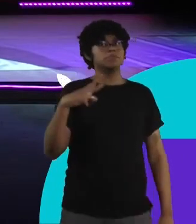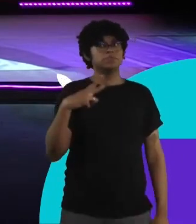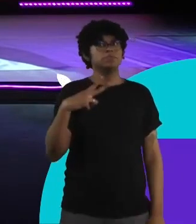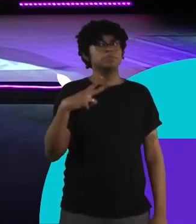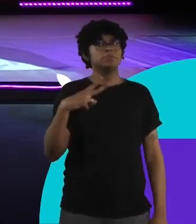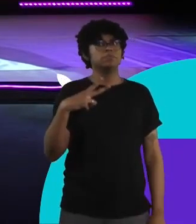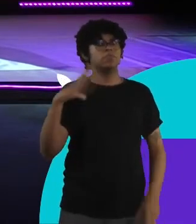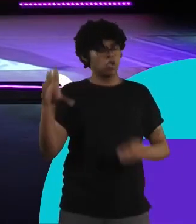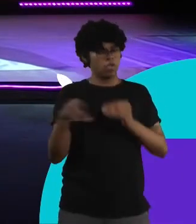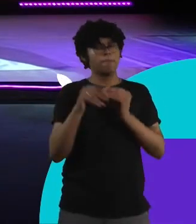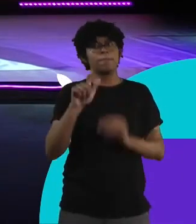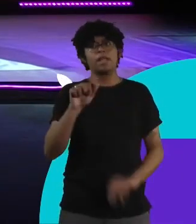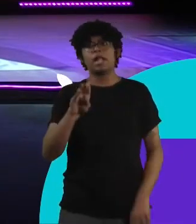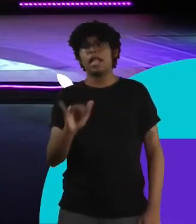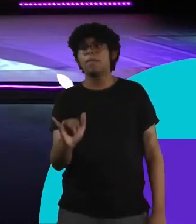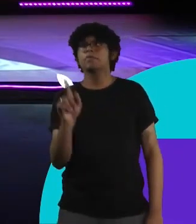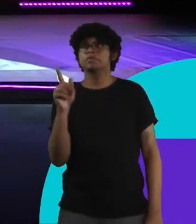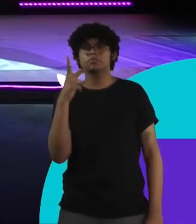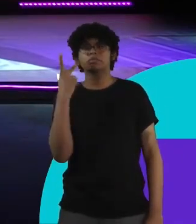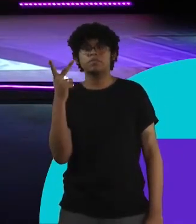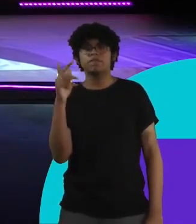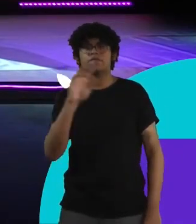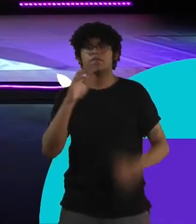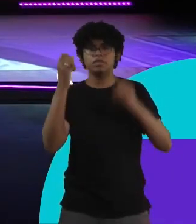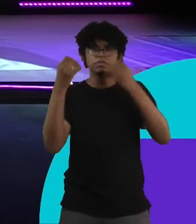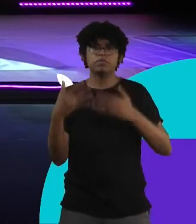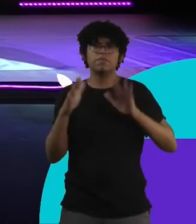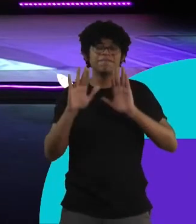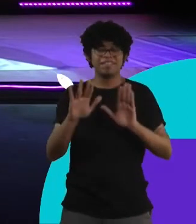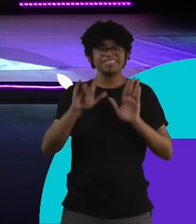Gabi falou sobre as instituições financeiras, mas é